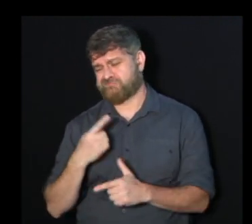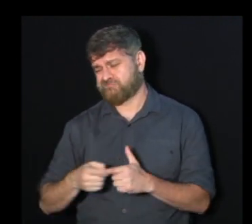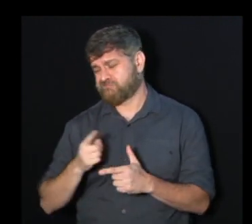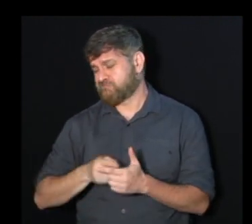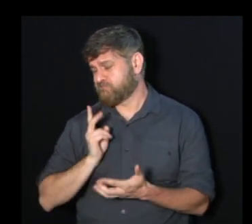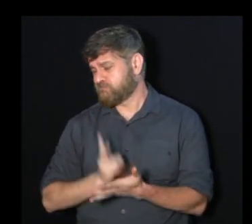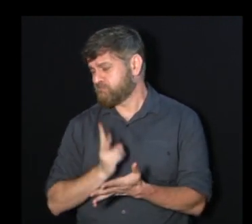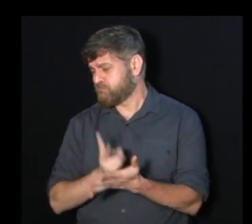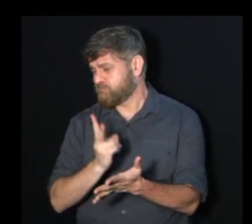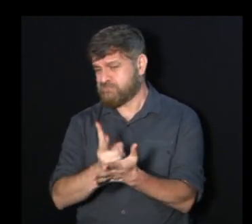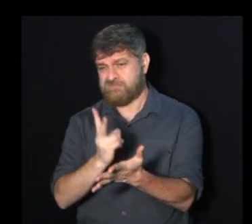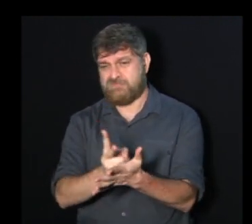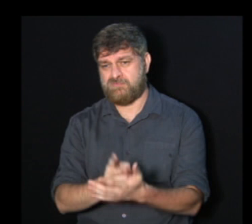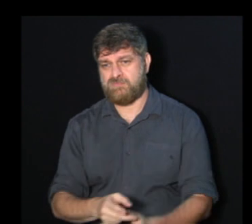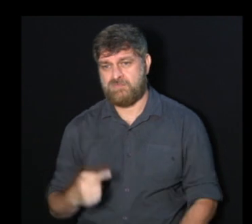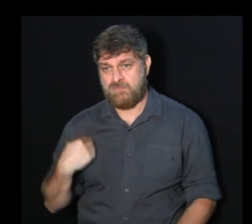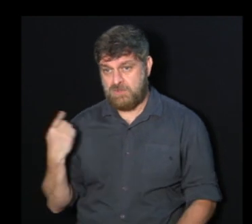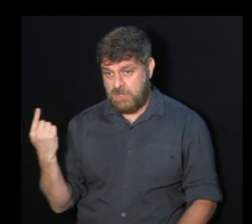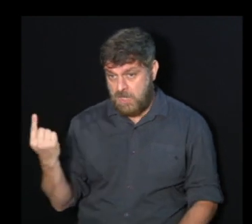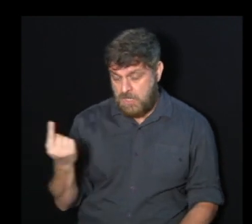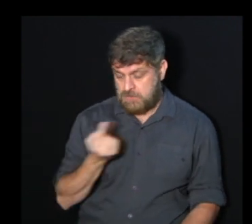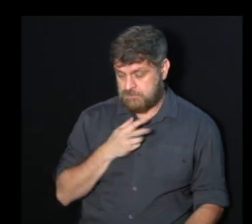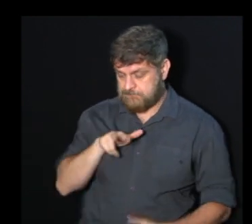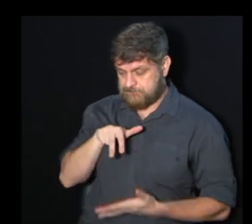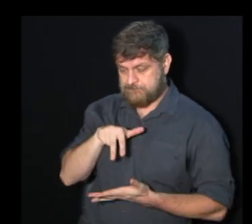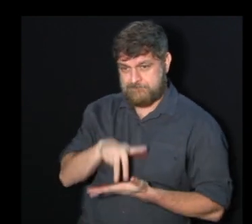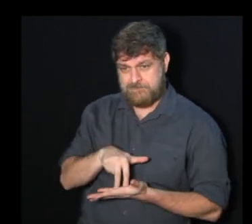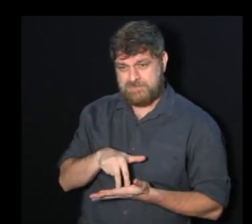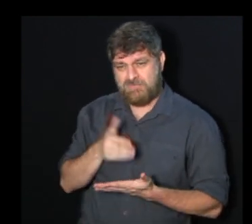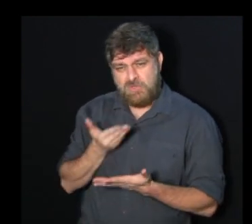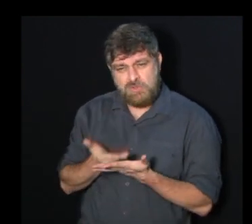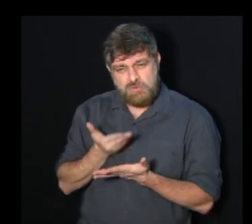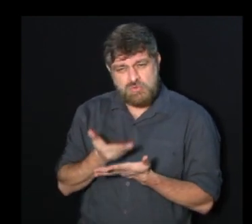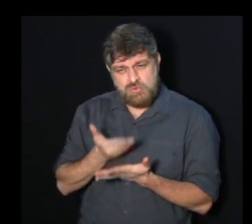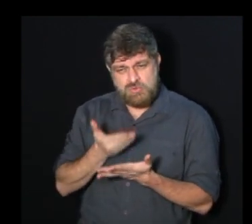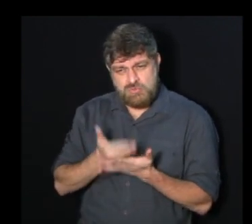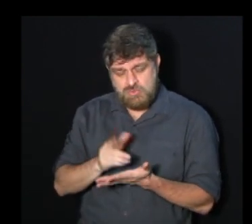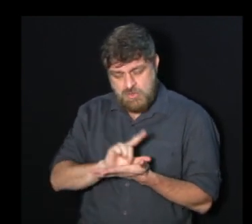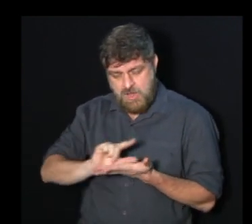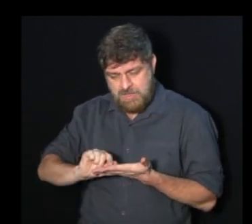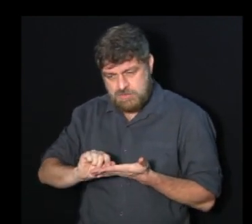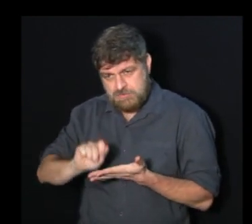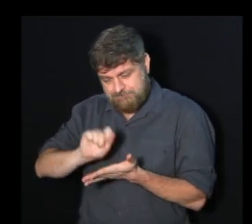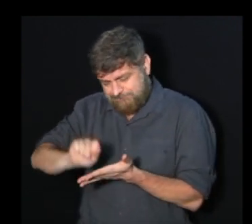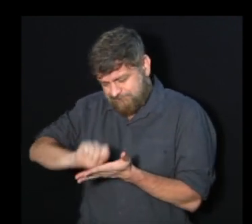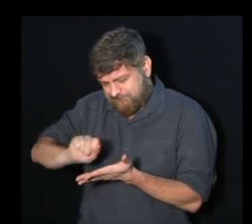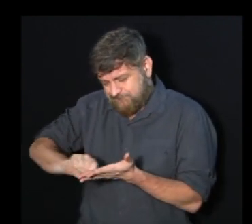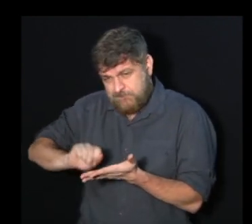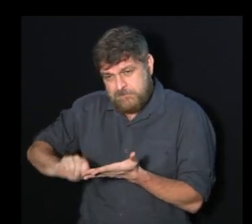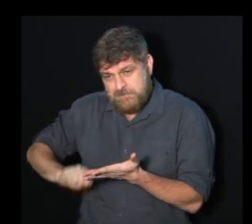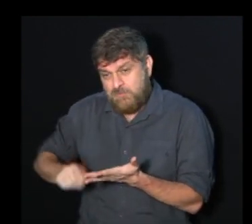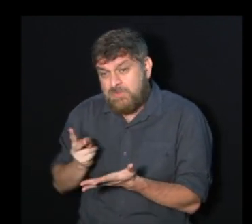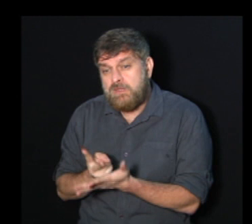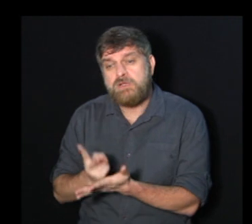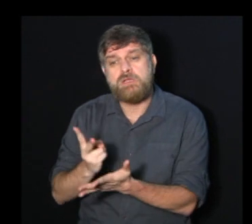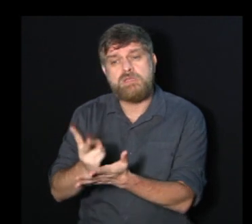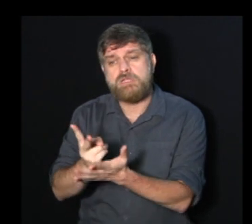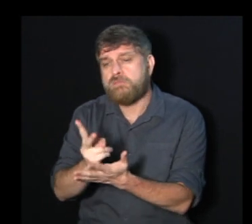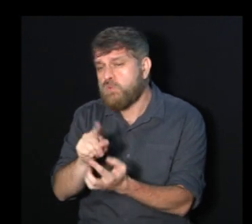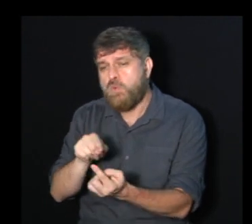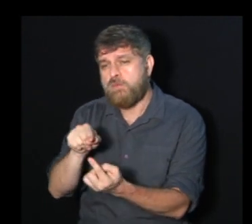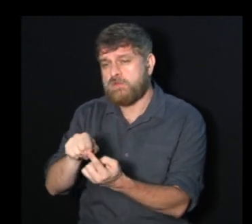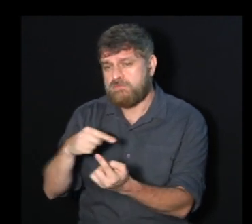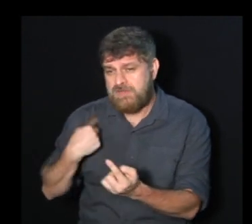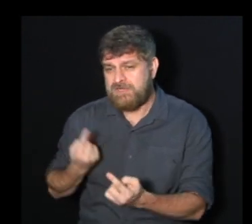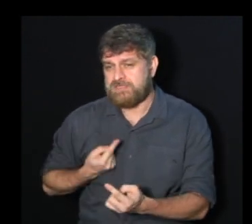a gente está aqui, né, esses estudos, esses artigos, eles estão sempre, a gente